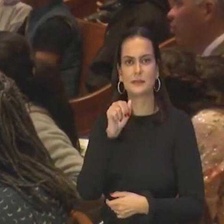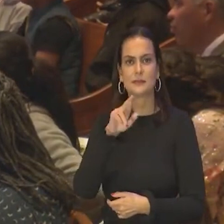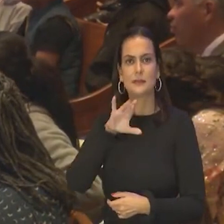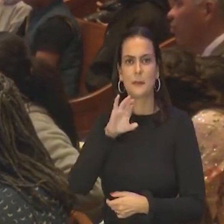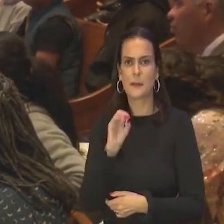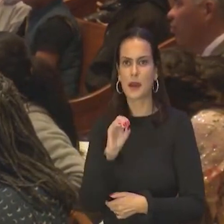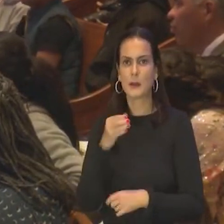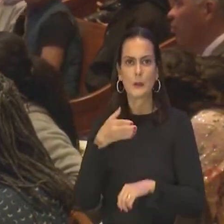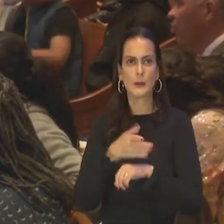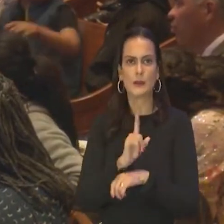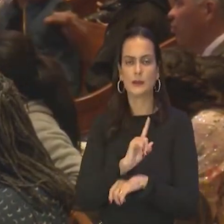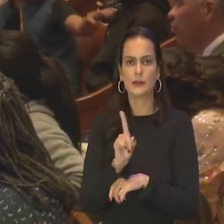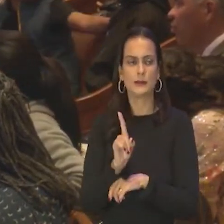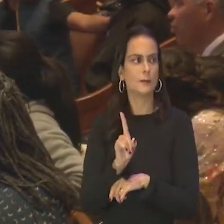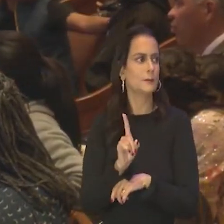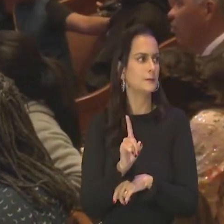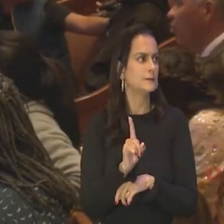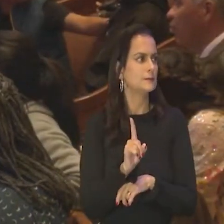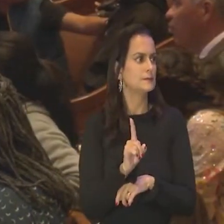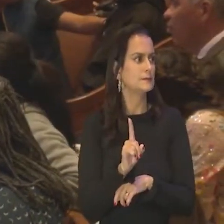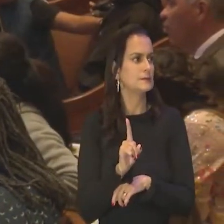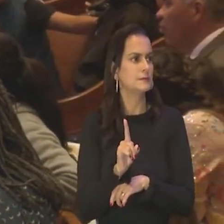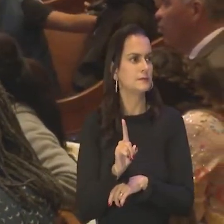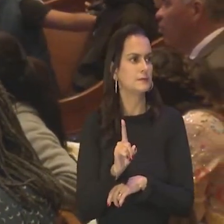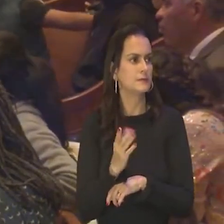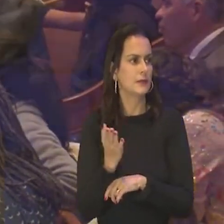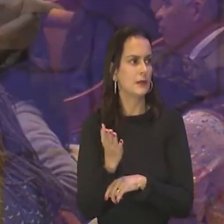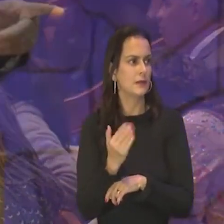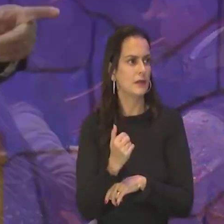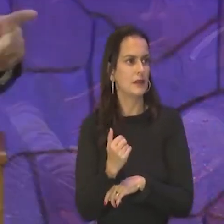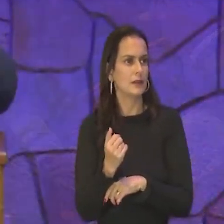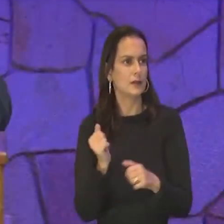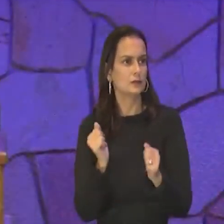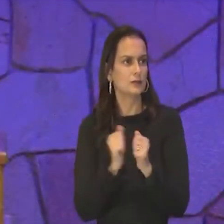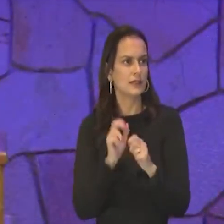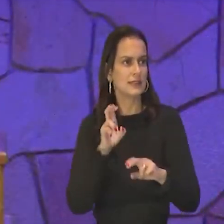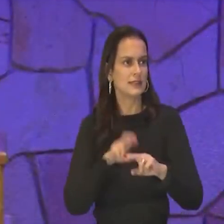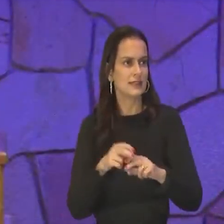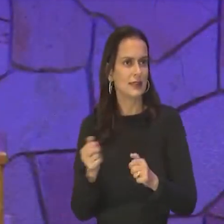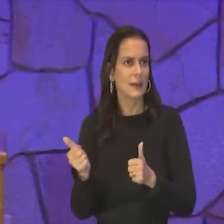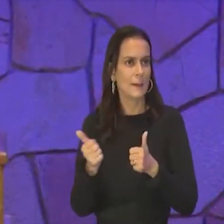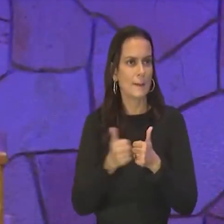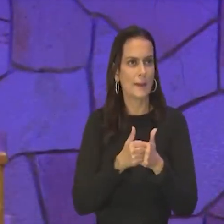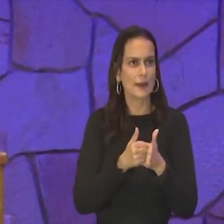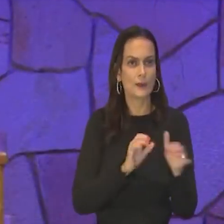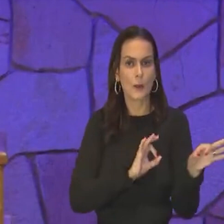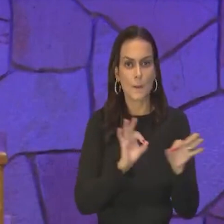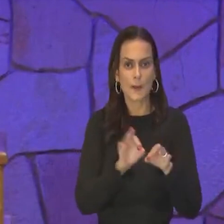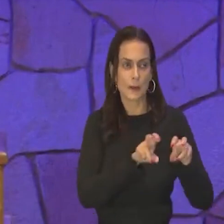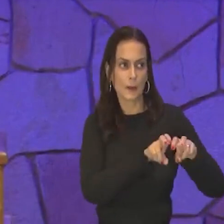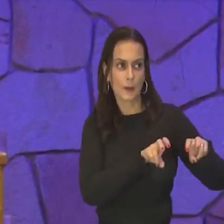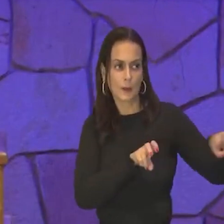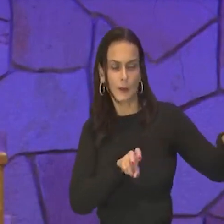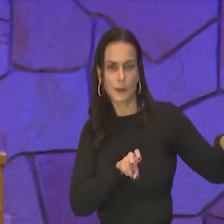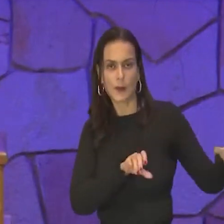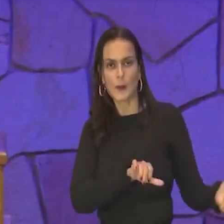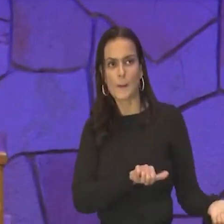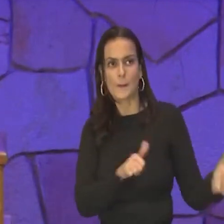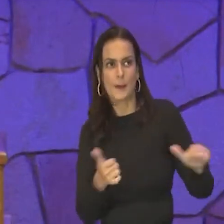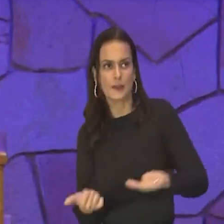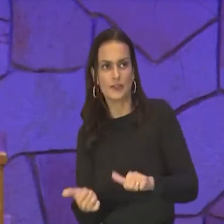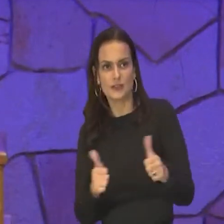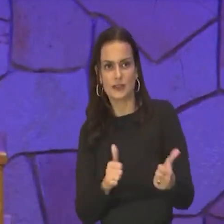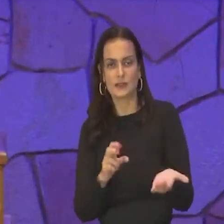presente, não está. E cadê o Mário? Vem cá, Mário, fica aqui à minha esquerda. Esse banco foi preparado para vocês que foram batizados no culto